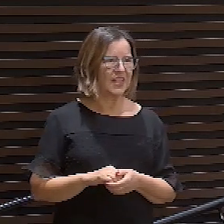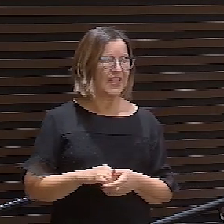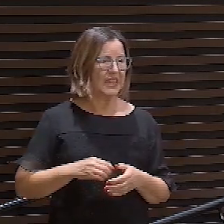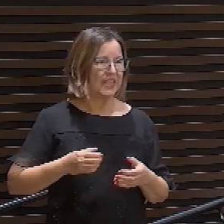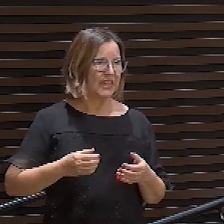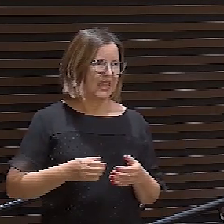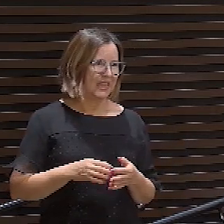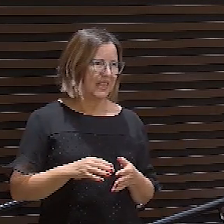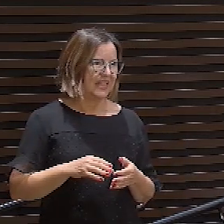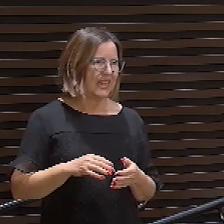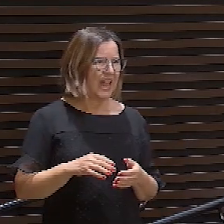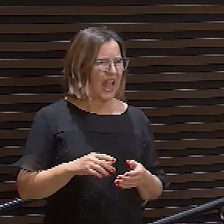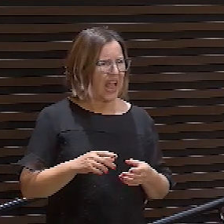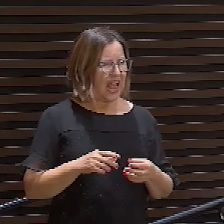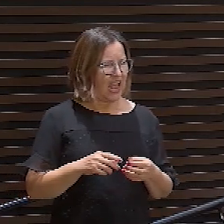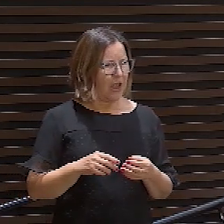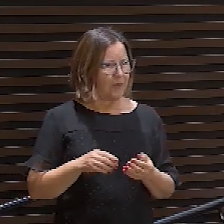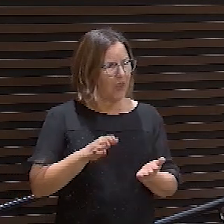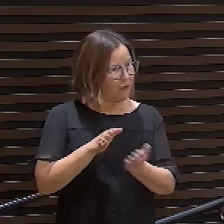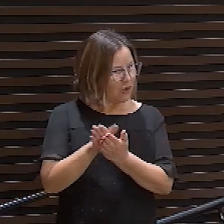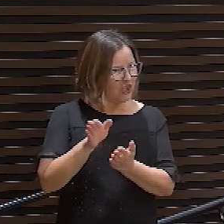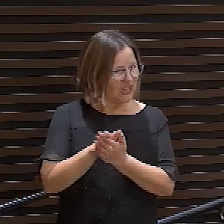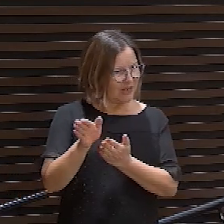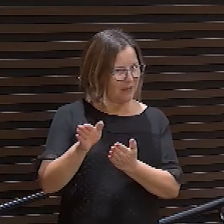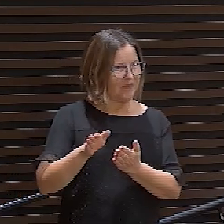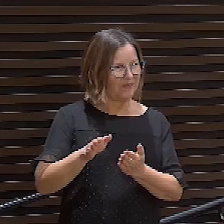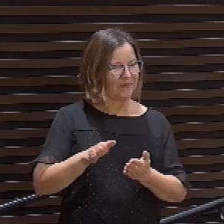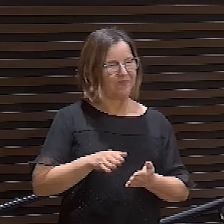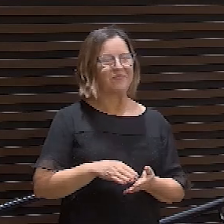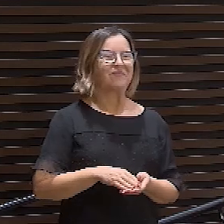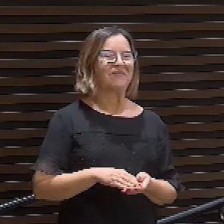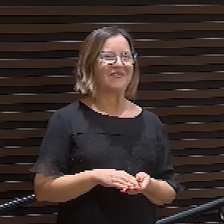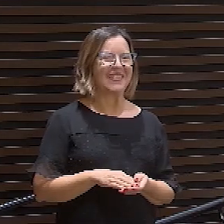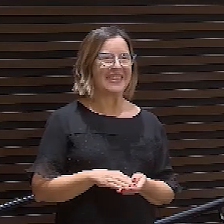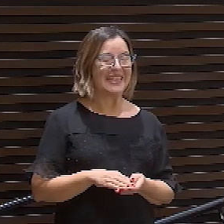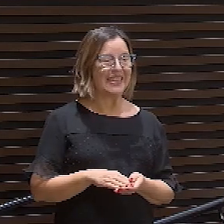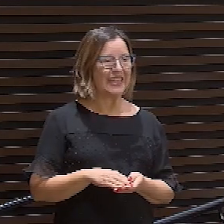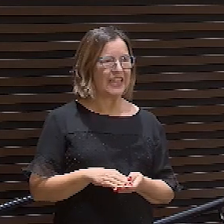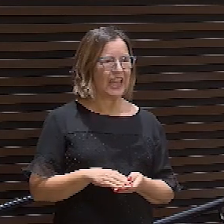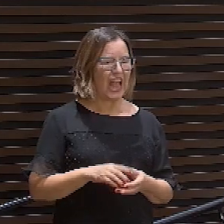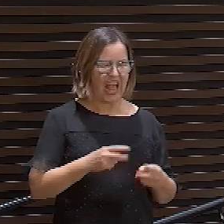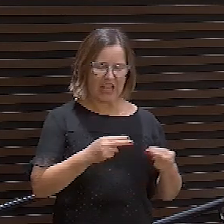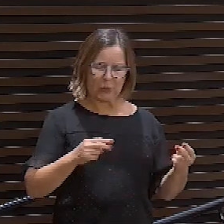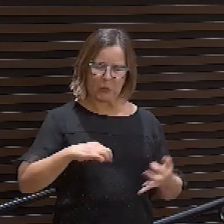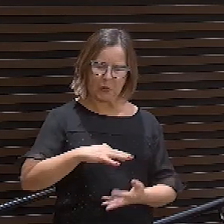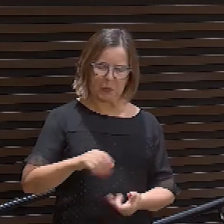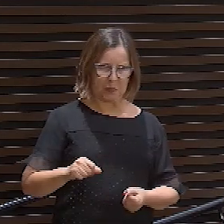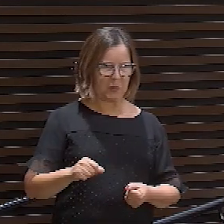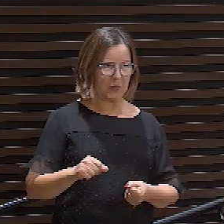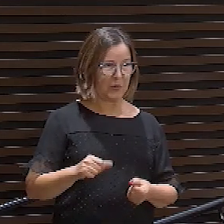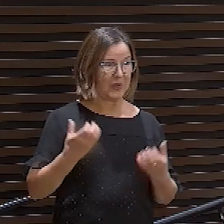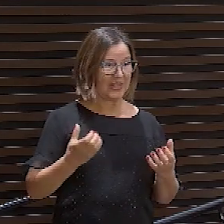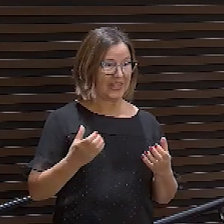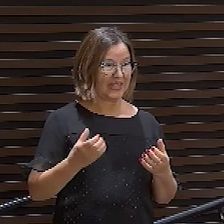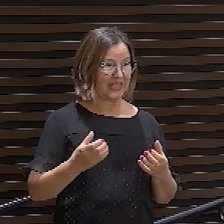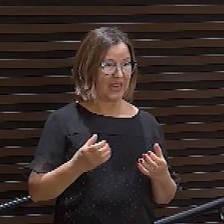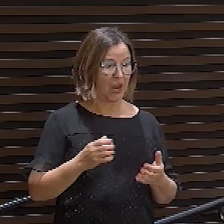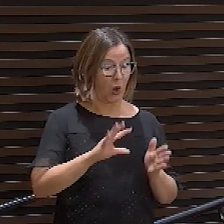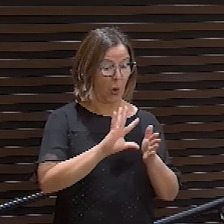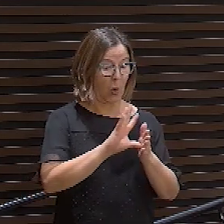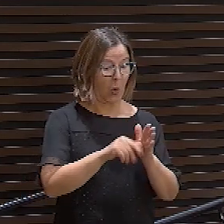atenção, roubar a nossa alma e nos trazer prisioneiros.